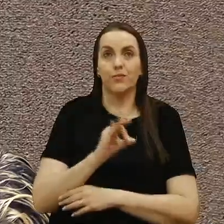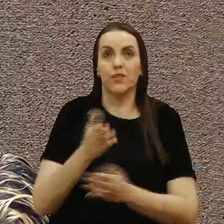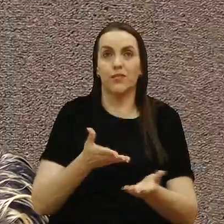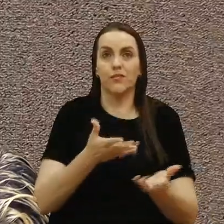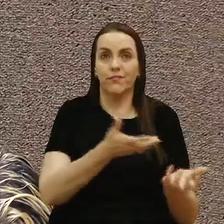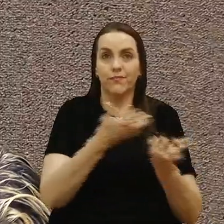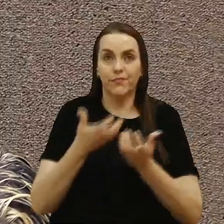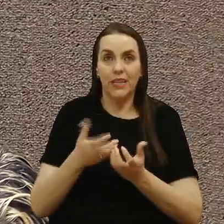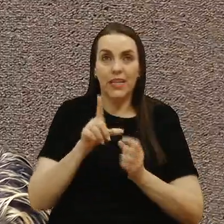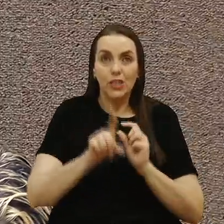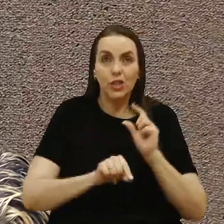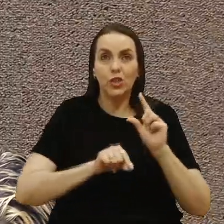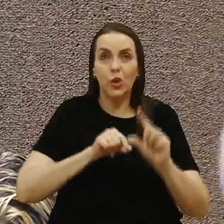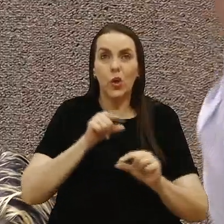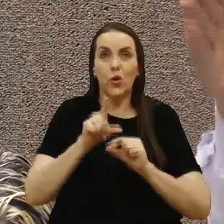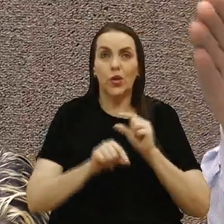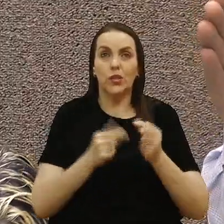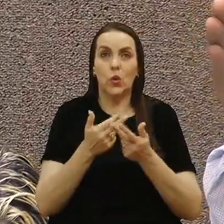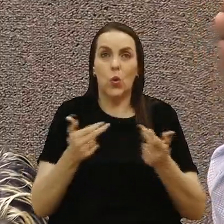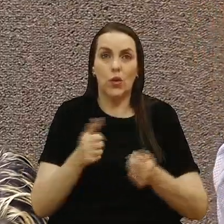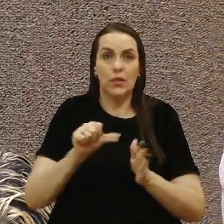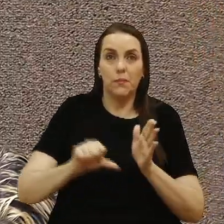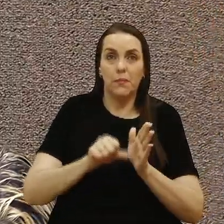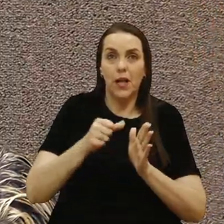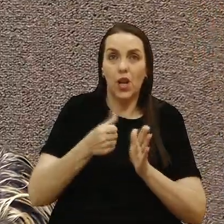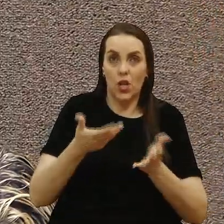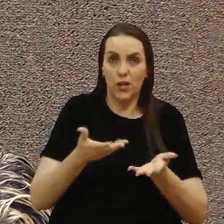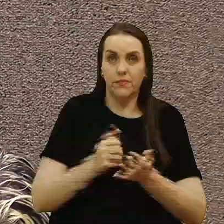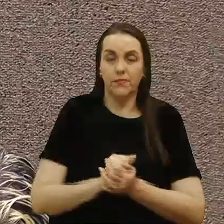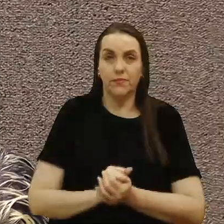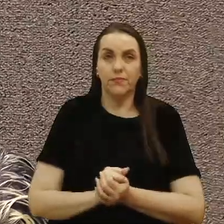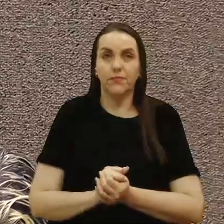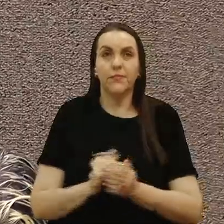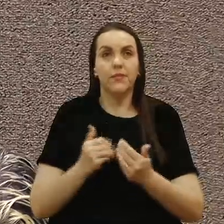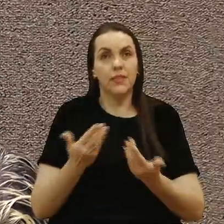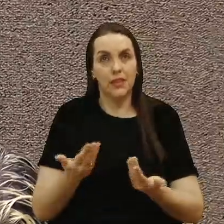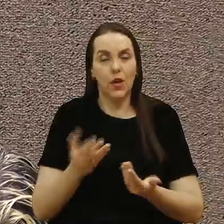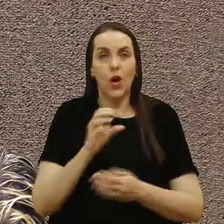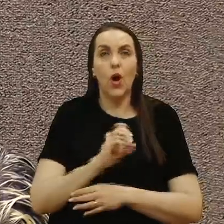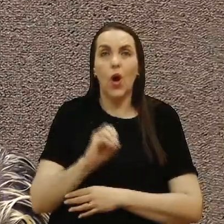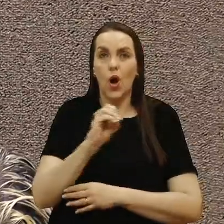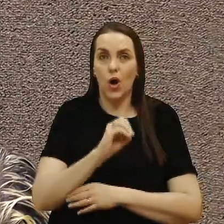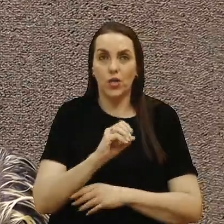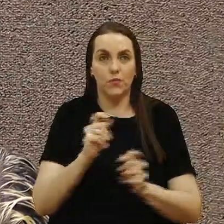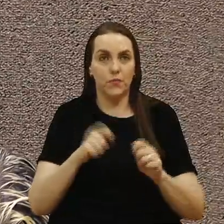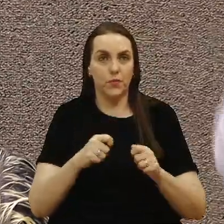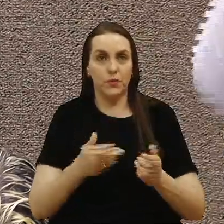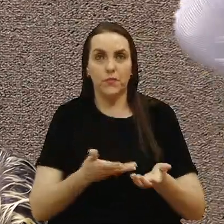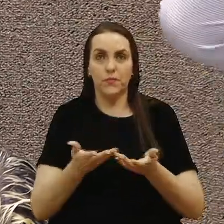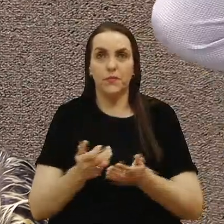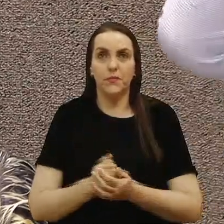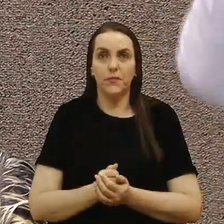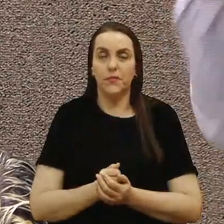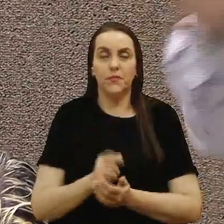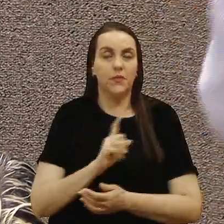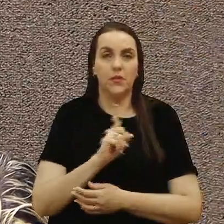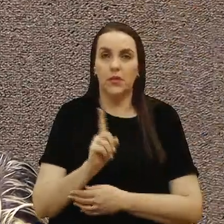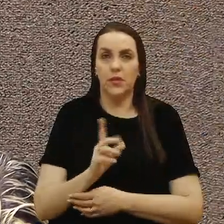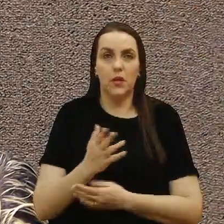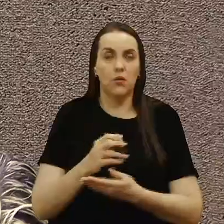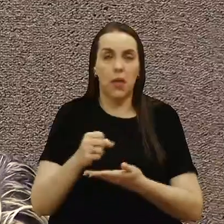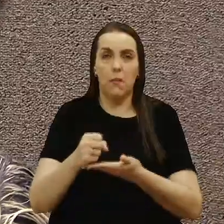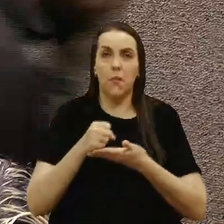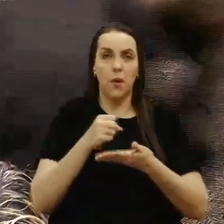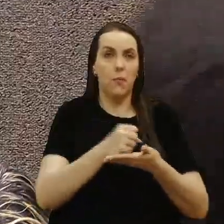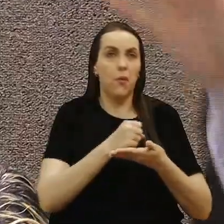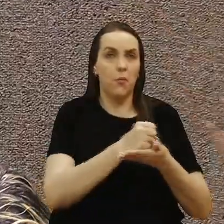eram escolhidos, as coisas melhores, né? Em ótimas condições. Não consegui apoio desse,